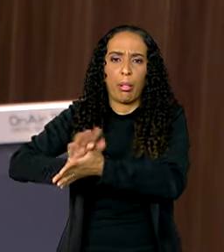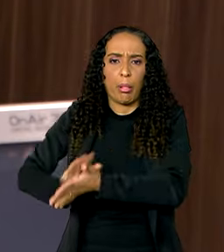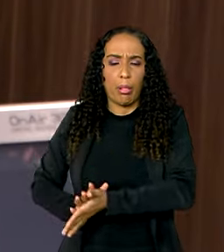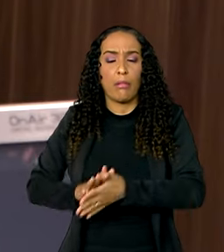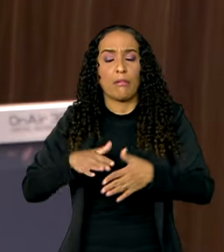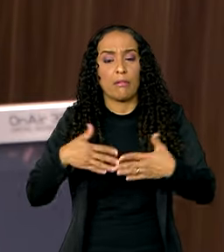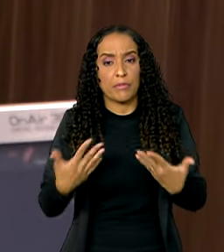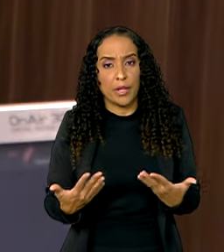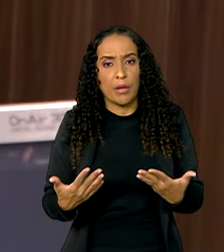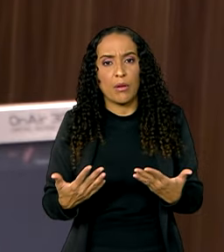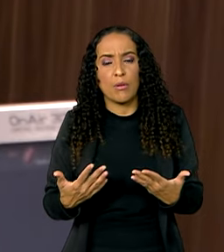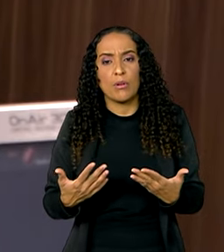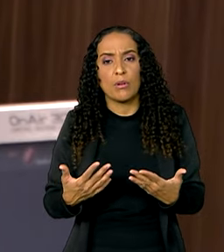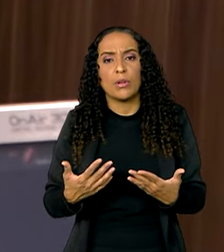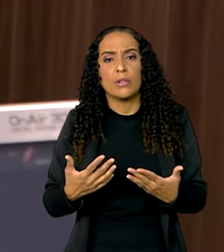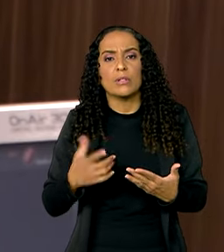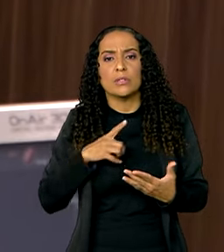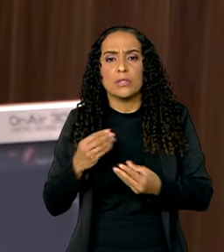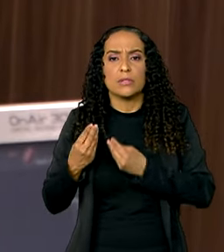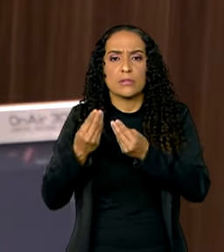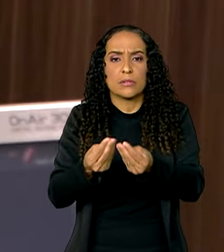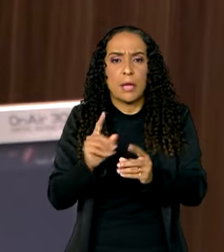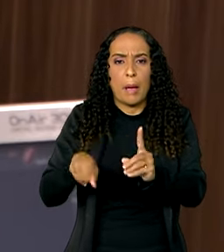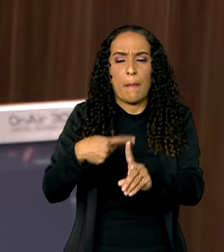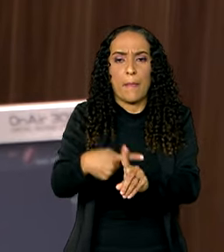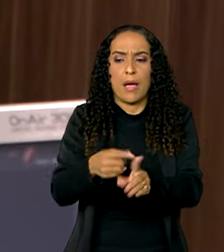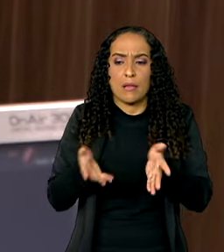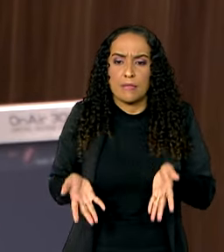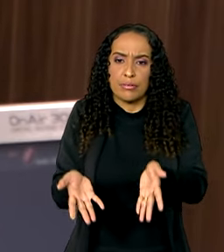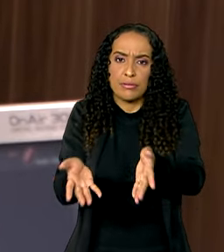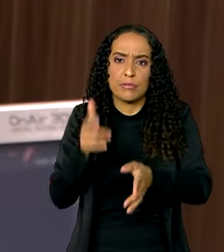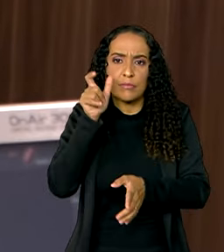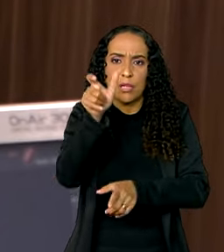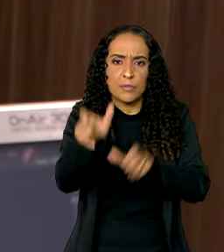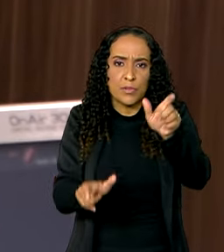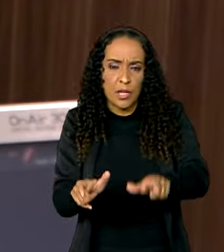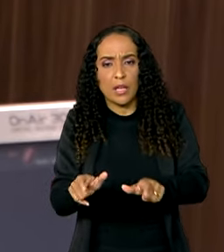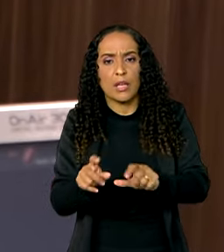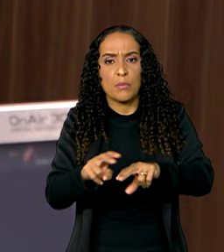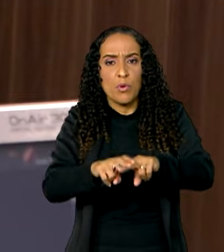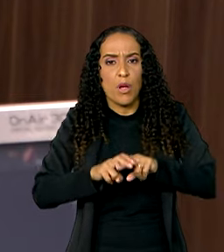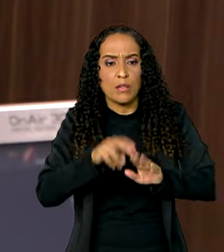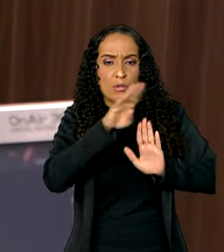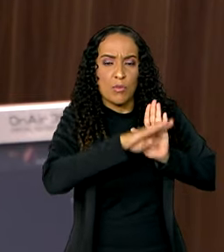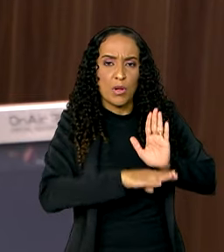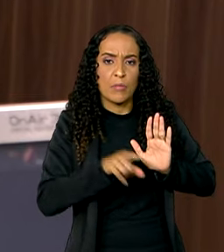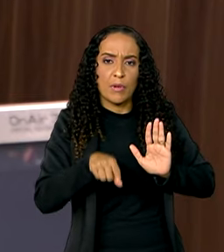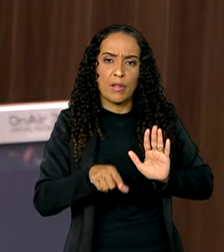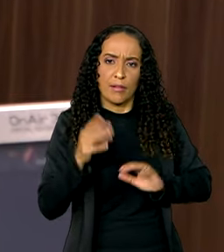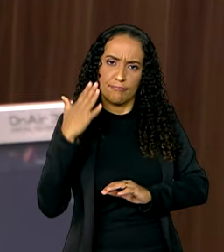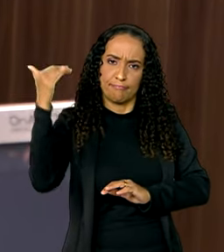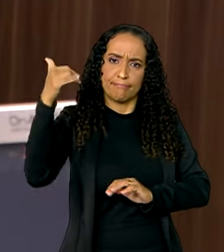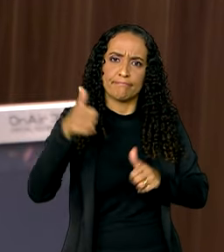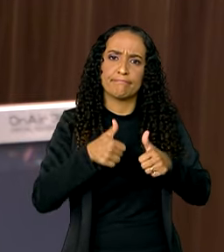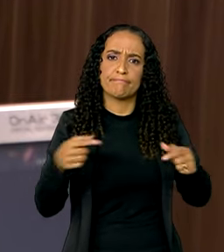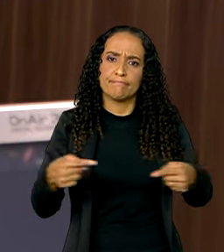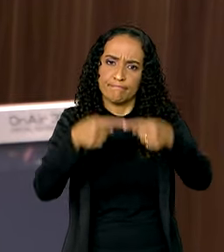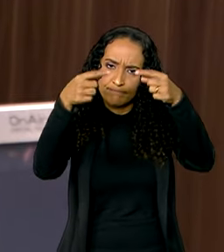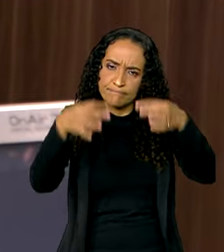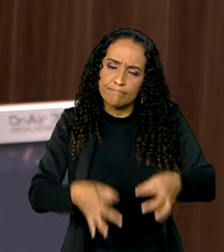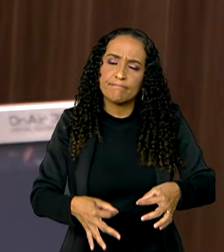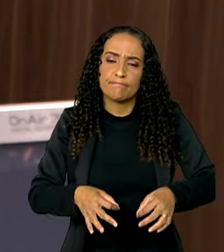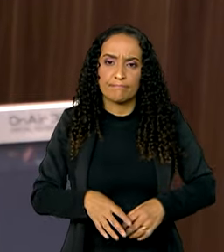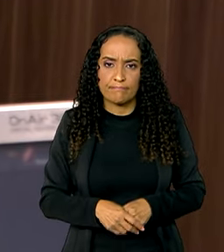e traz isso algo a mais para pras mulheres né através desse programa que é um sucesso né ele